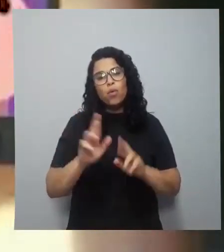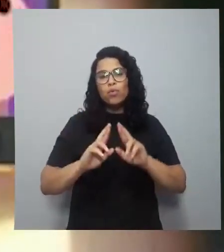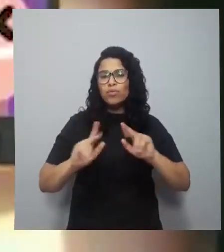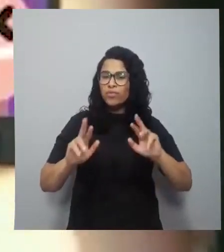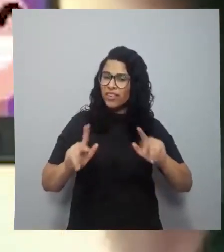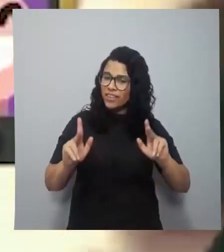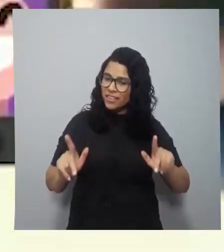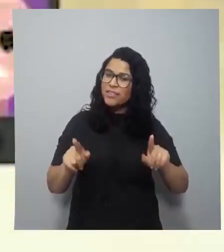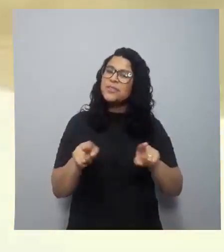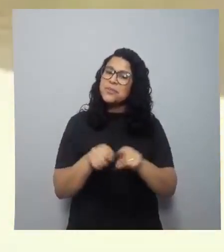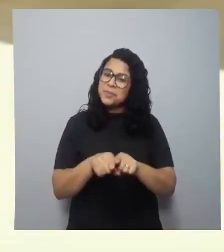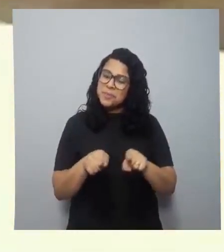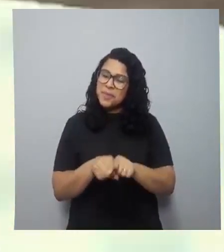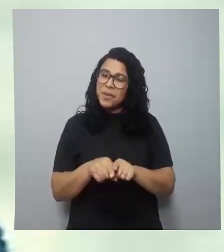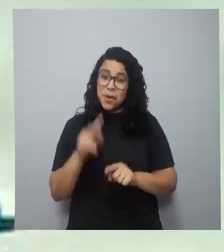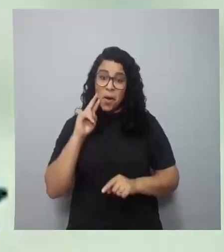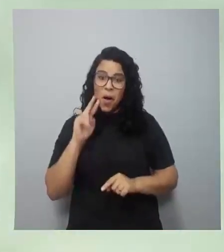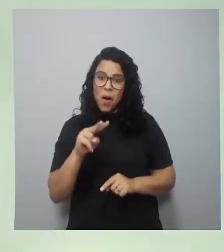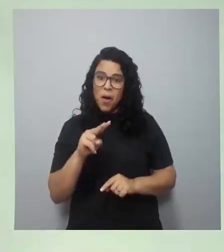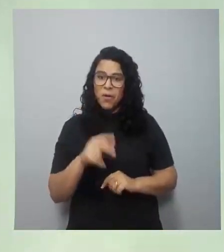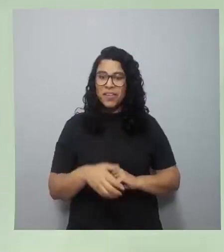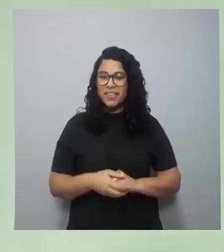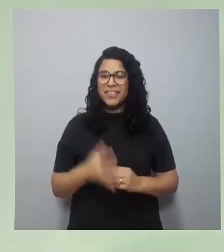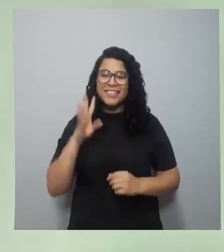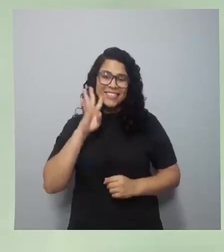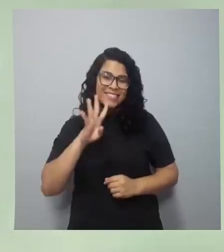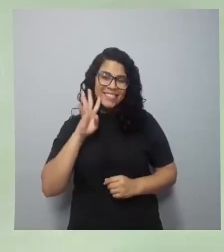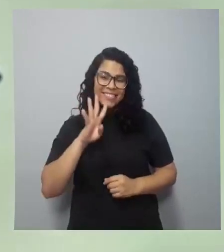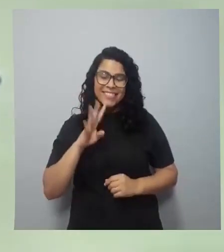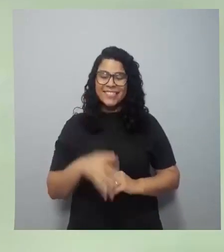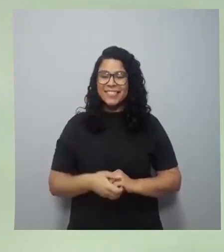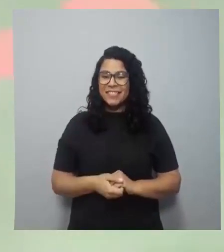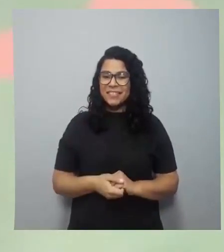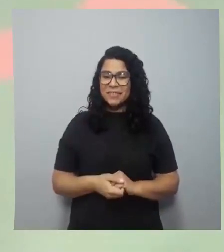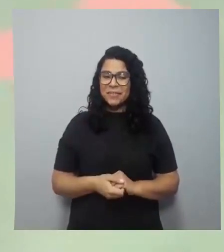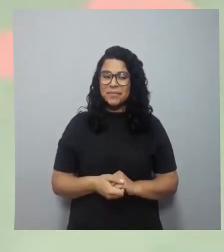bonequinhos de super-heróis. Olha só, olha o Flash, que legal.